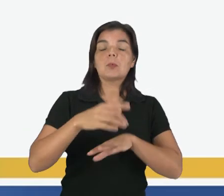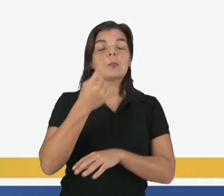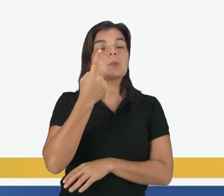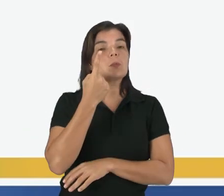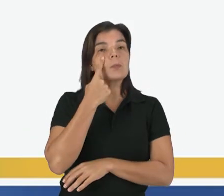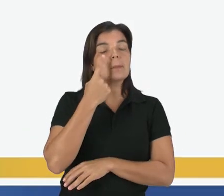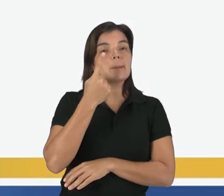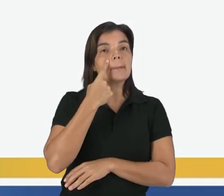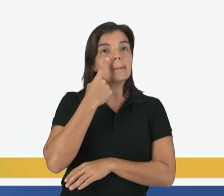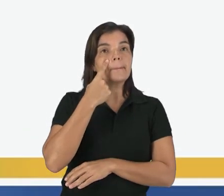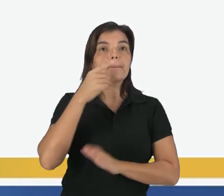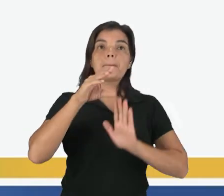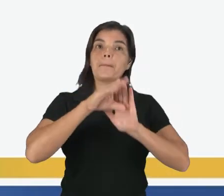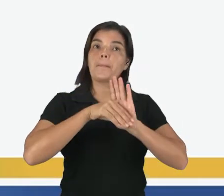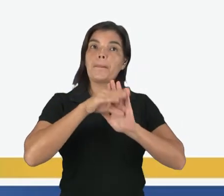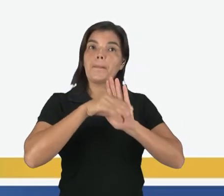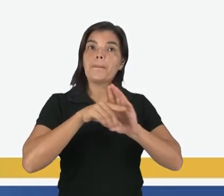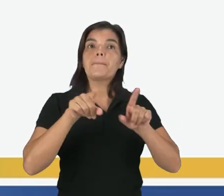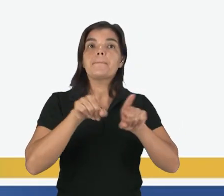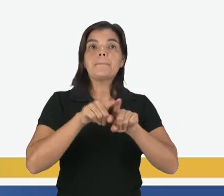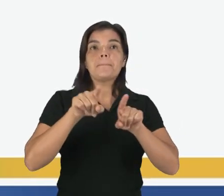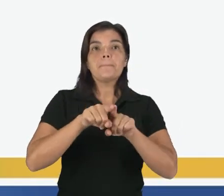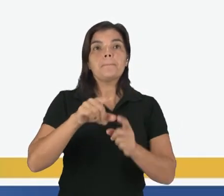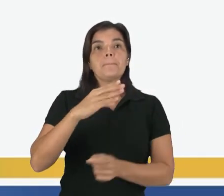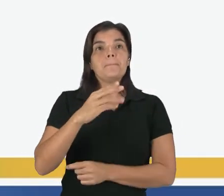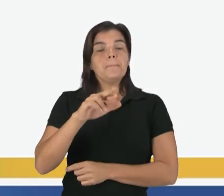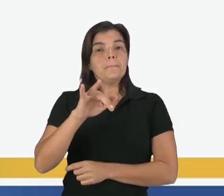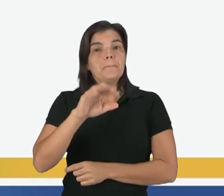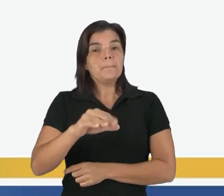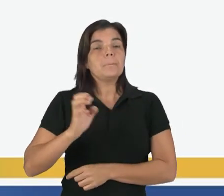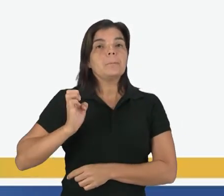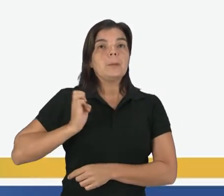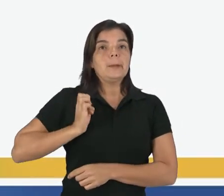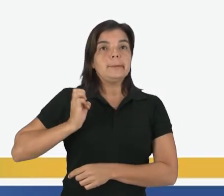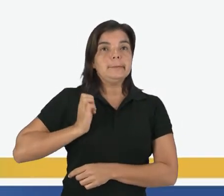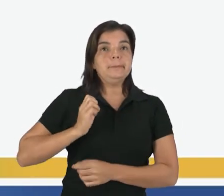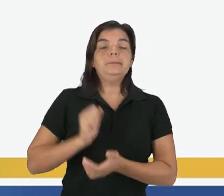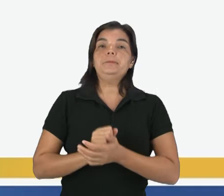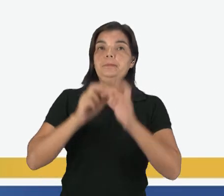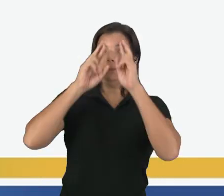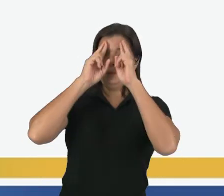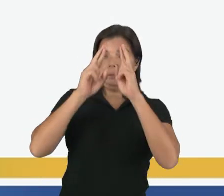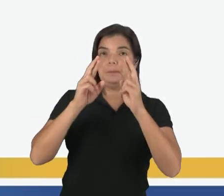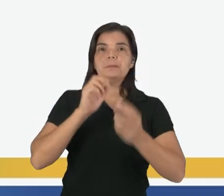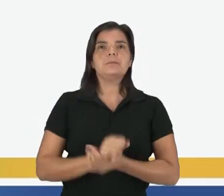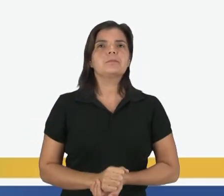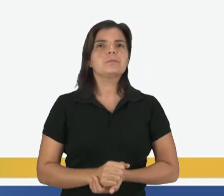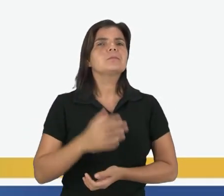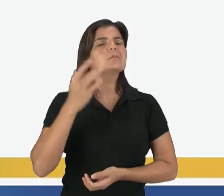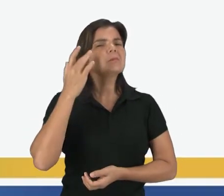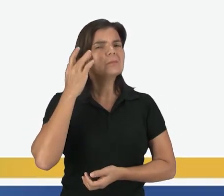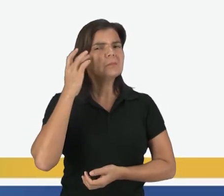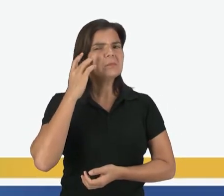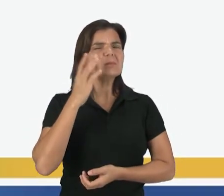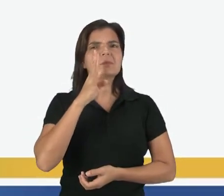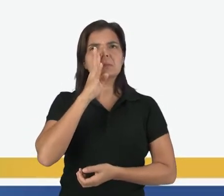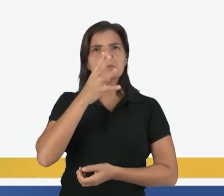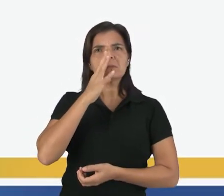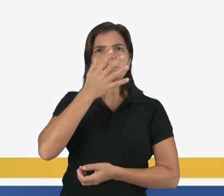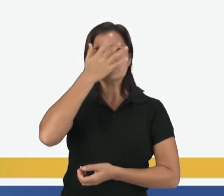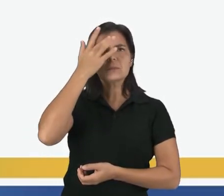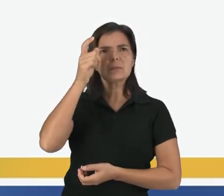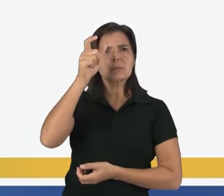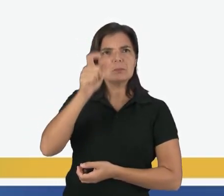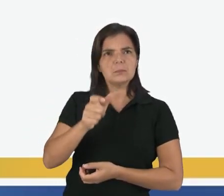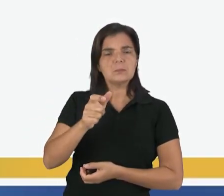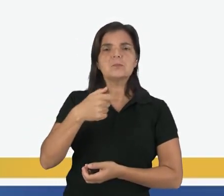redes sociais, passemos o conteúdo pelo crivo da ética e do respeito. Será que